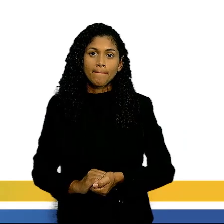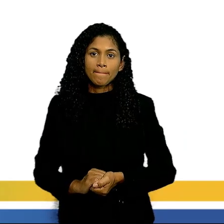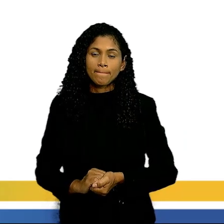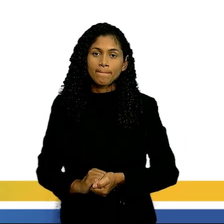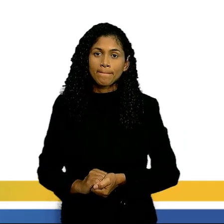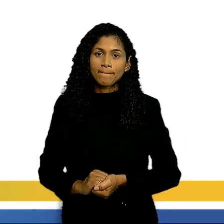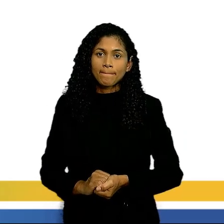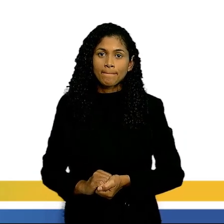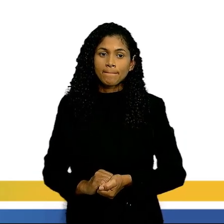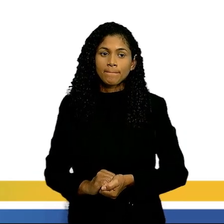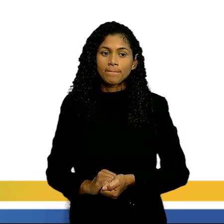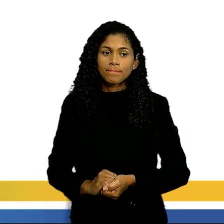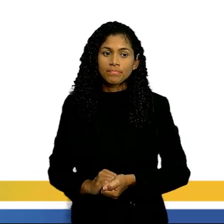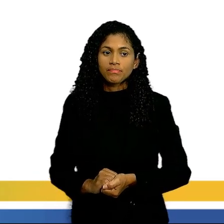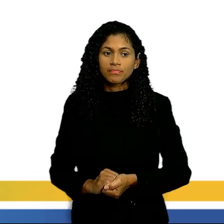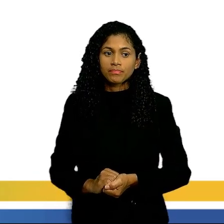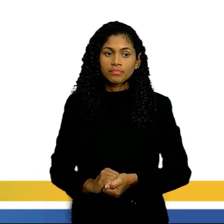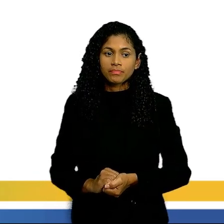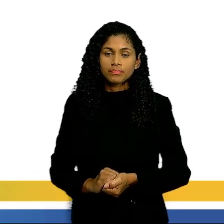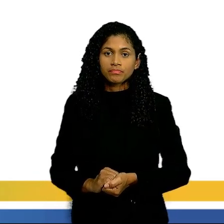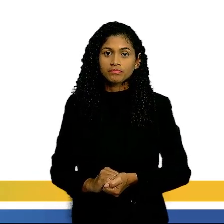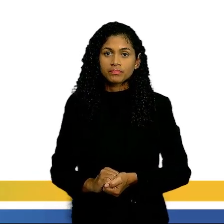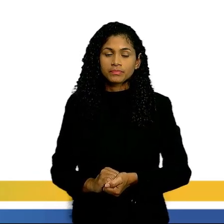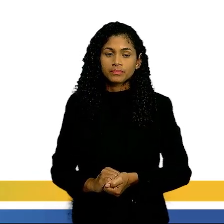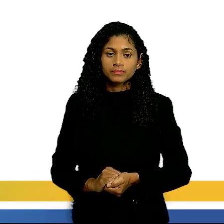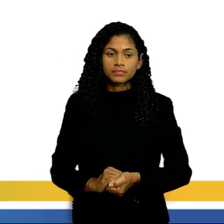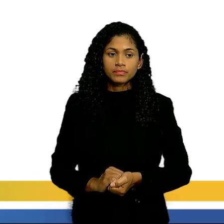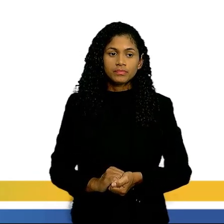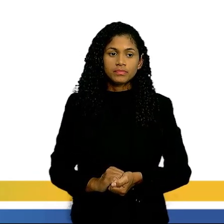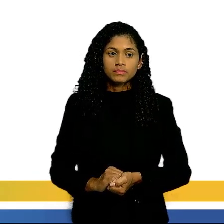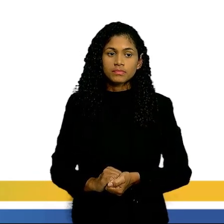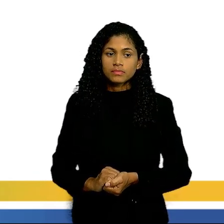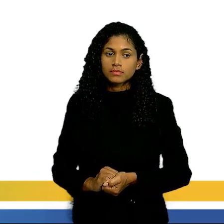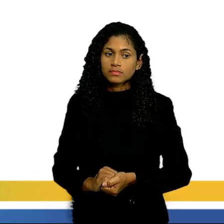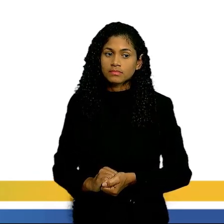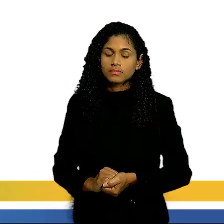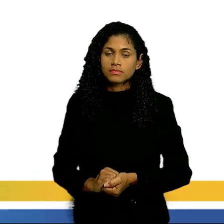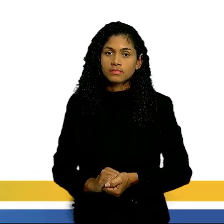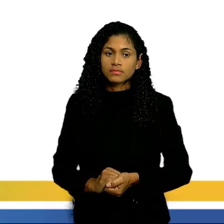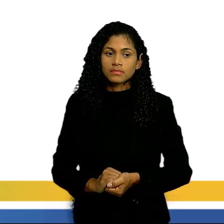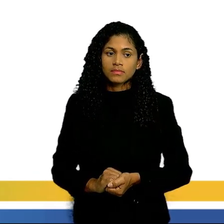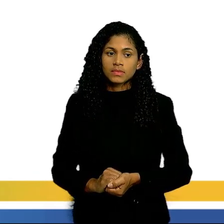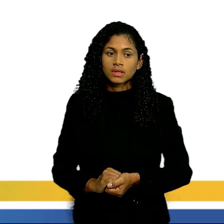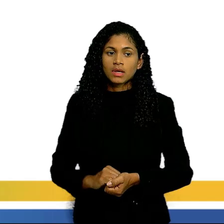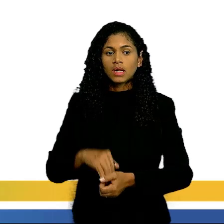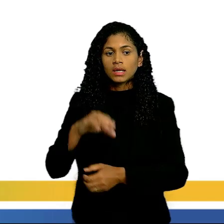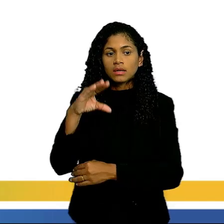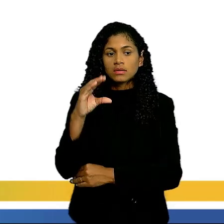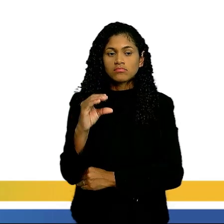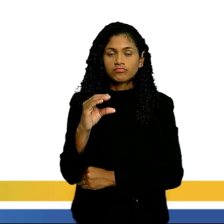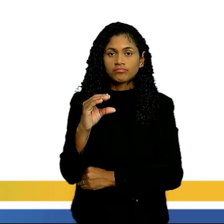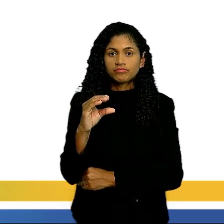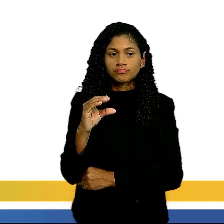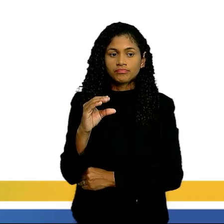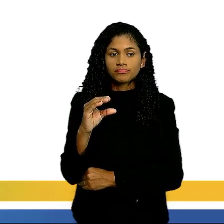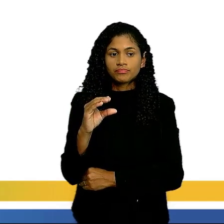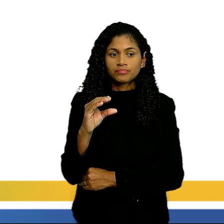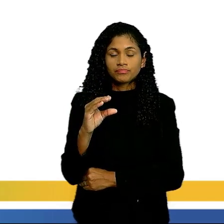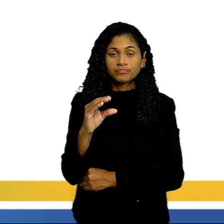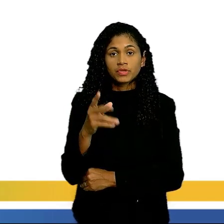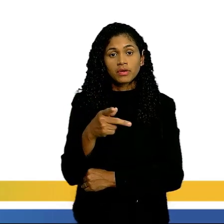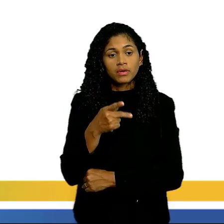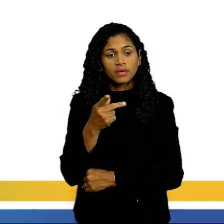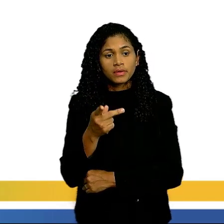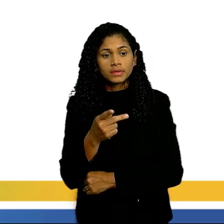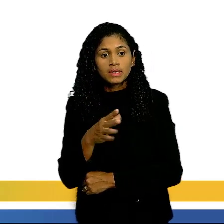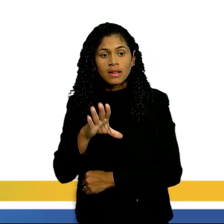estada dele no poder. E muito menos se fala disso no texto. A letra C diz que pelas